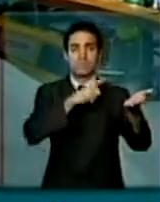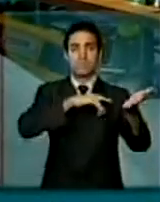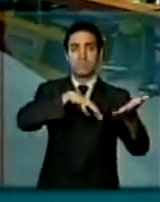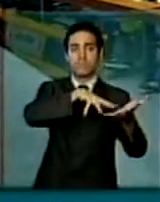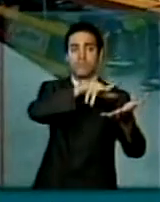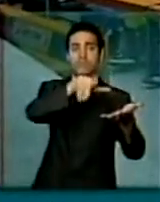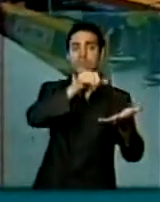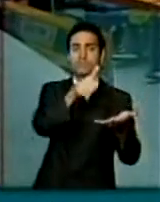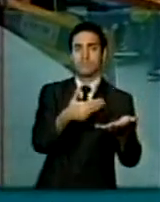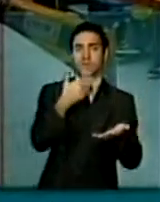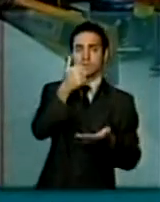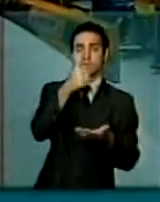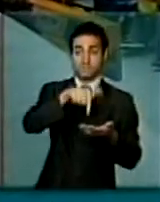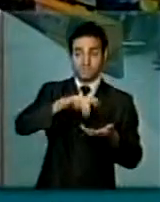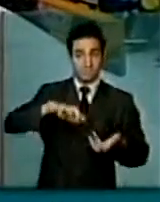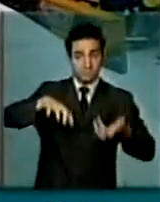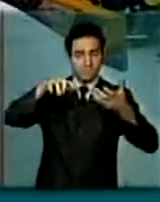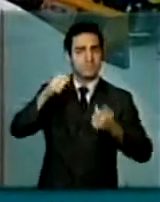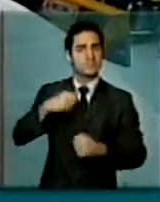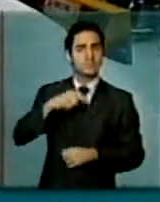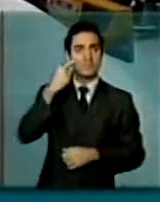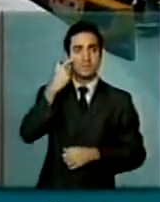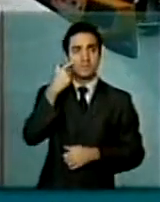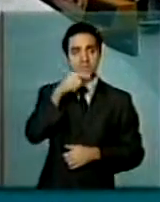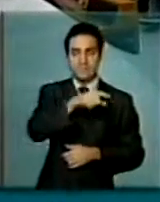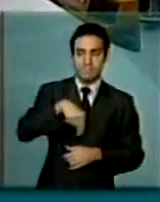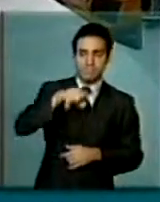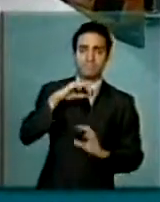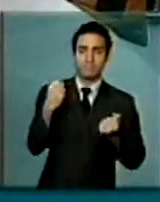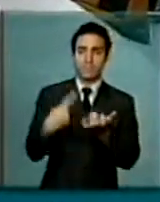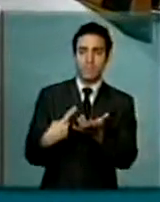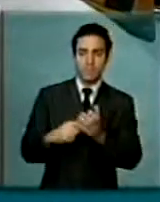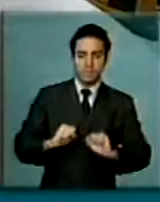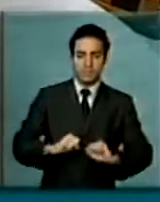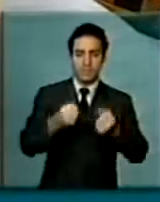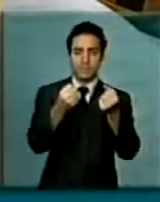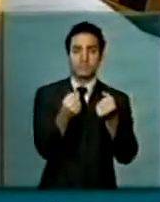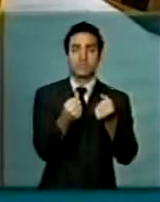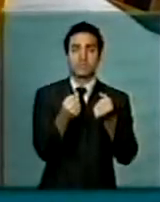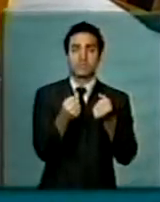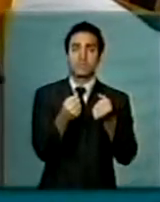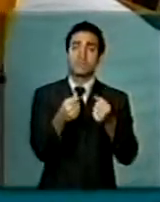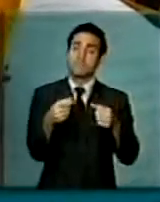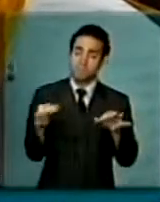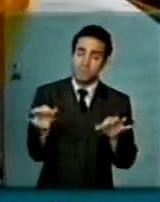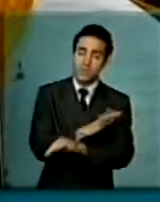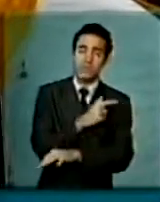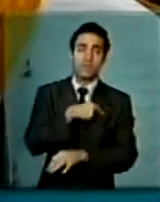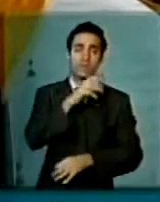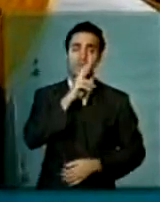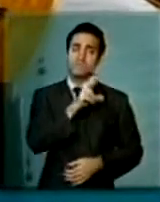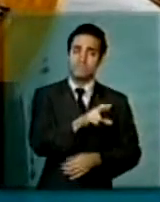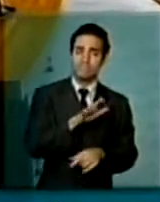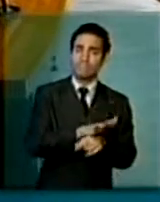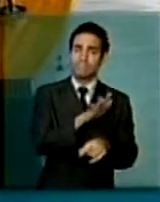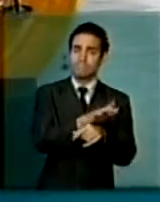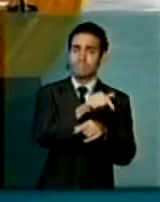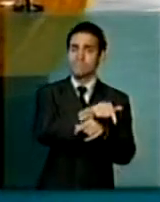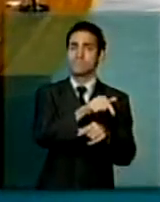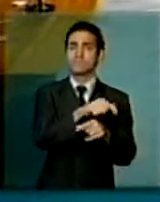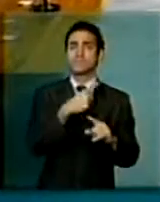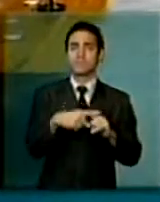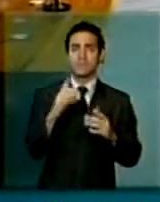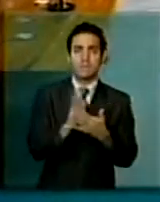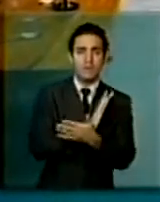O Legislativo deve estar atento a esses esforços, pronto para dar respostas sérias aos